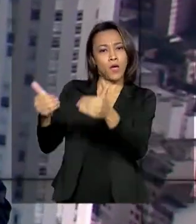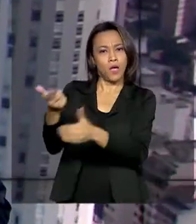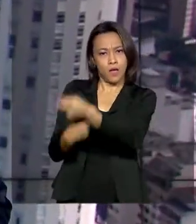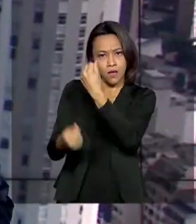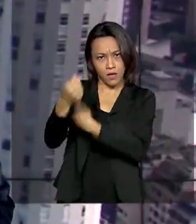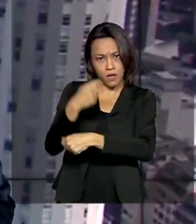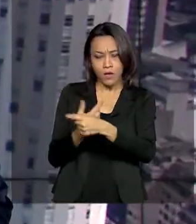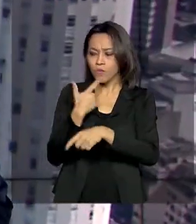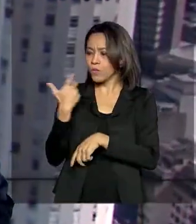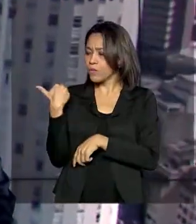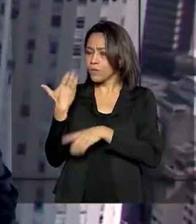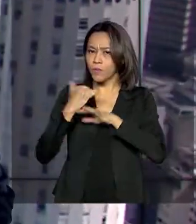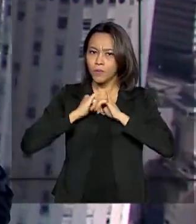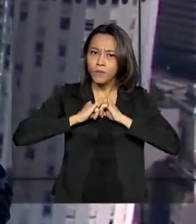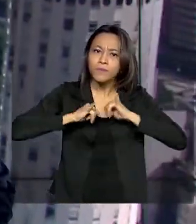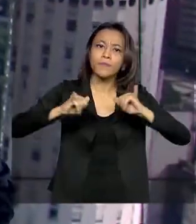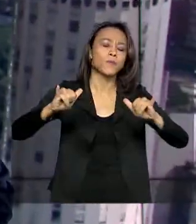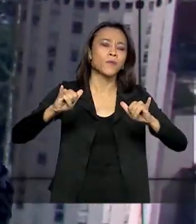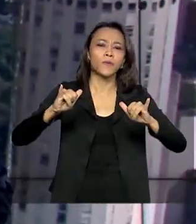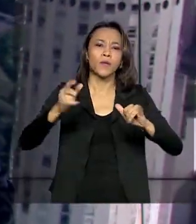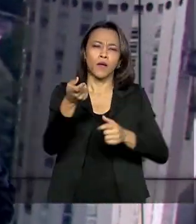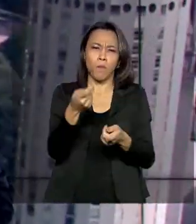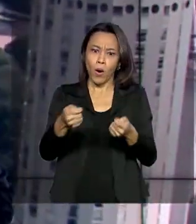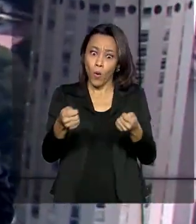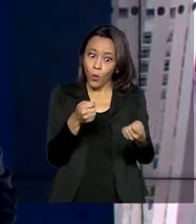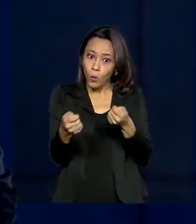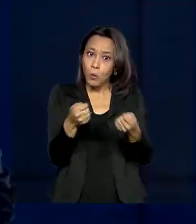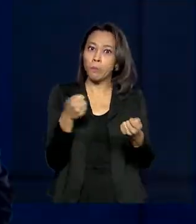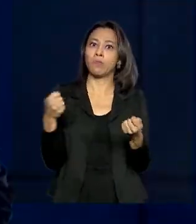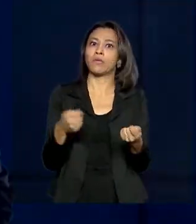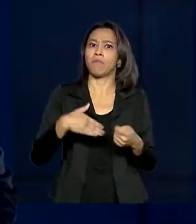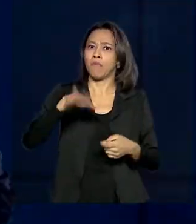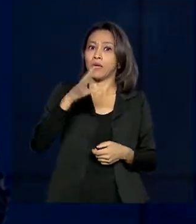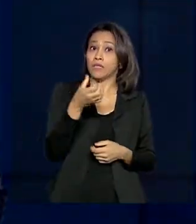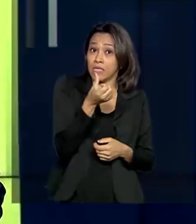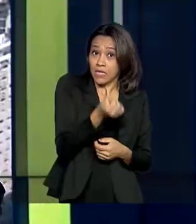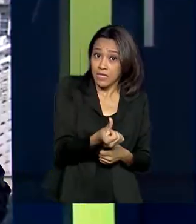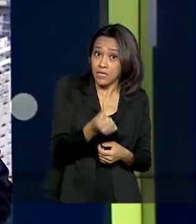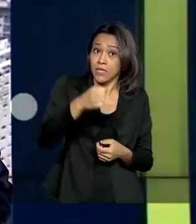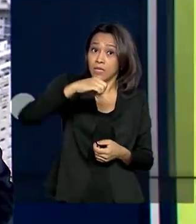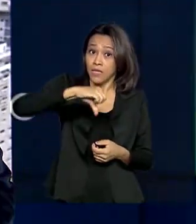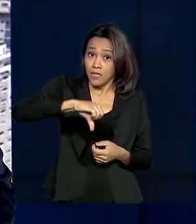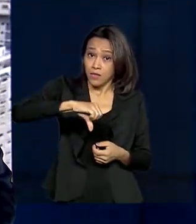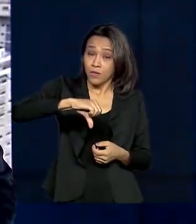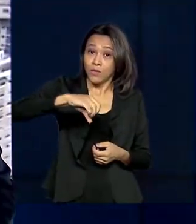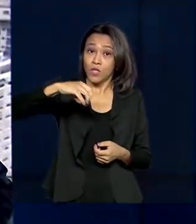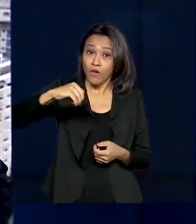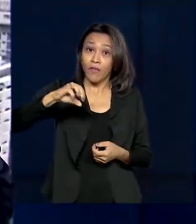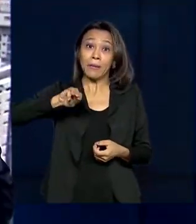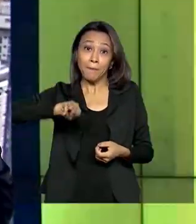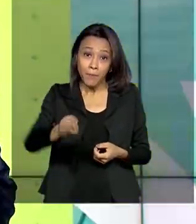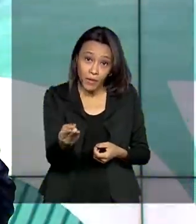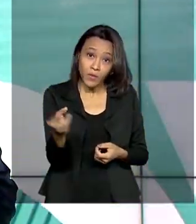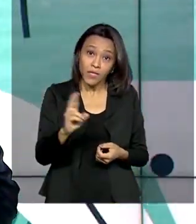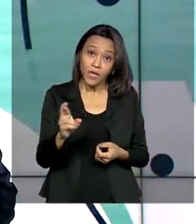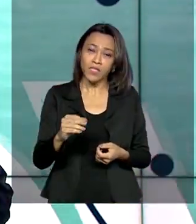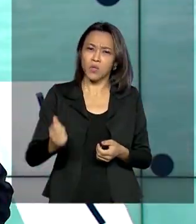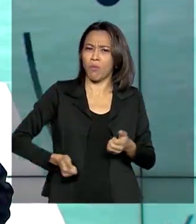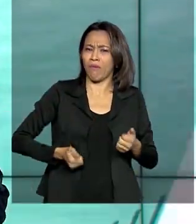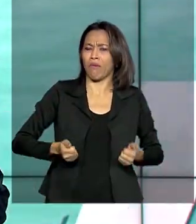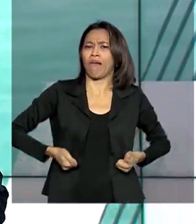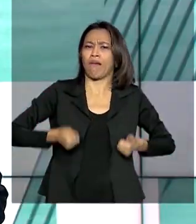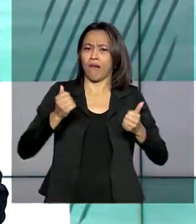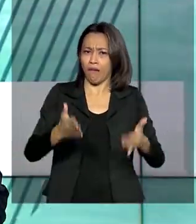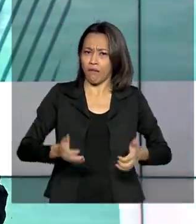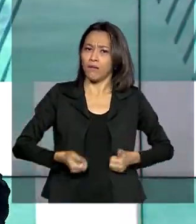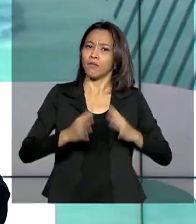levantamento que mostra uma economia de mais de 690 milhões de reais com despesas administrativas no